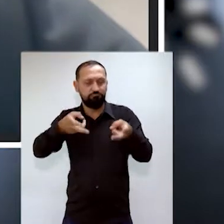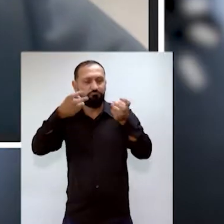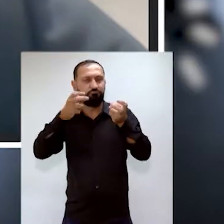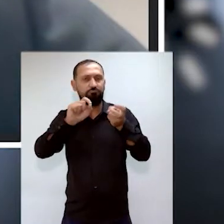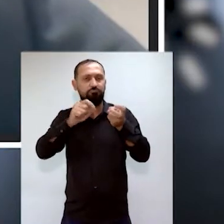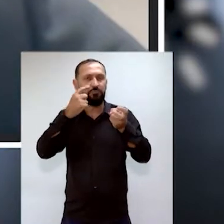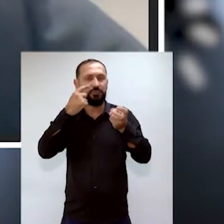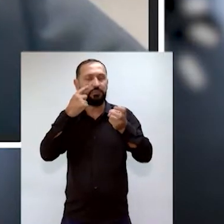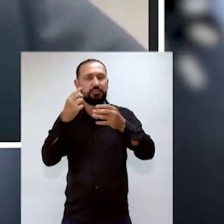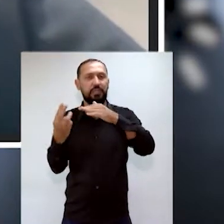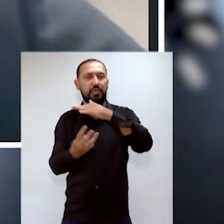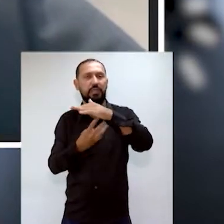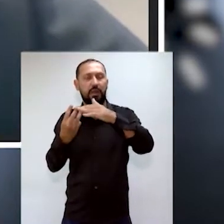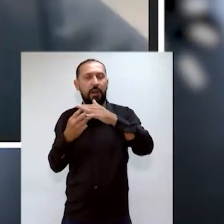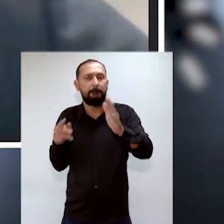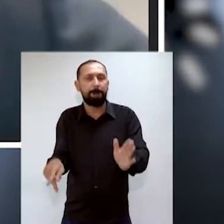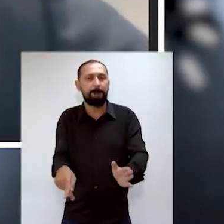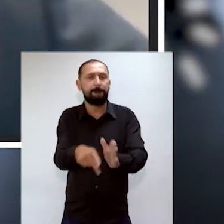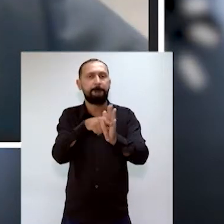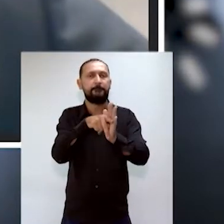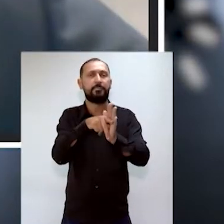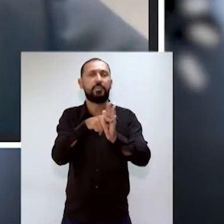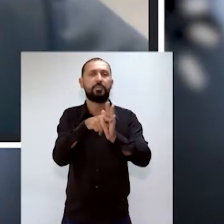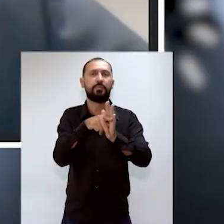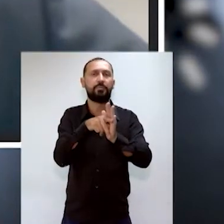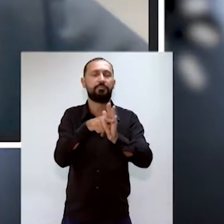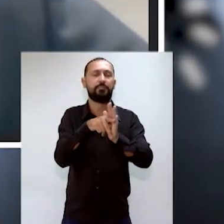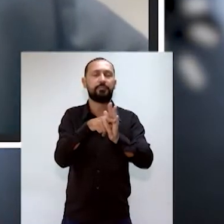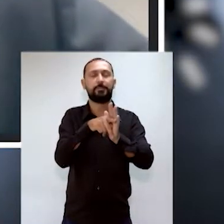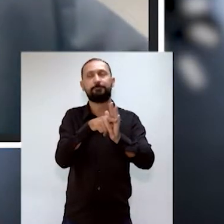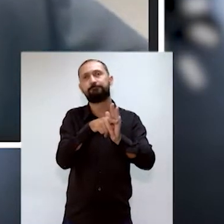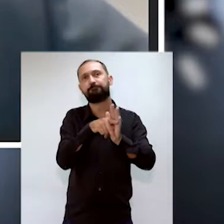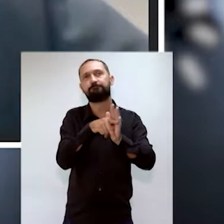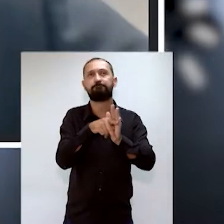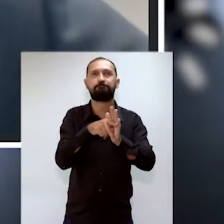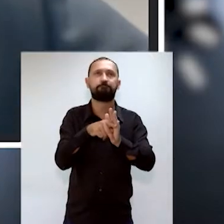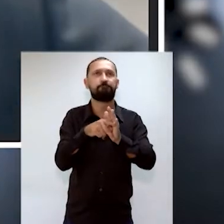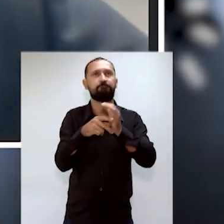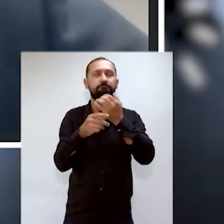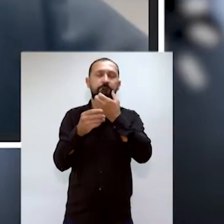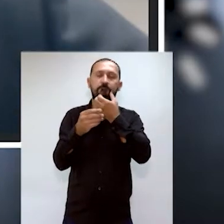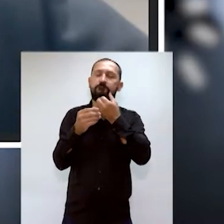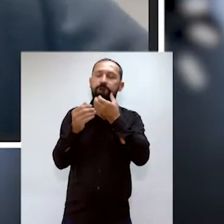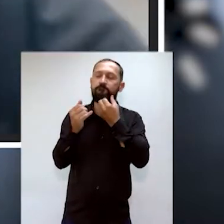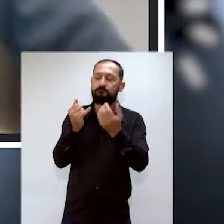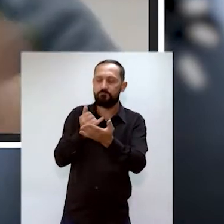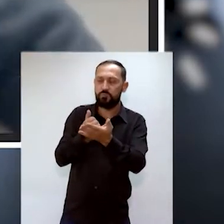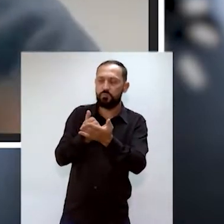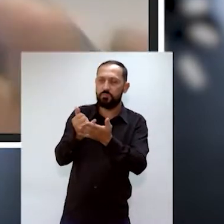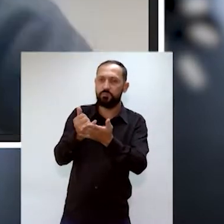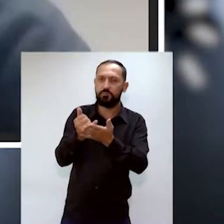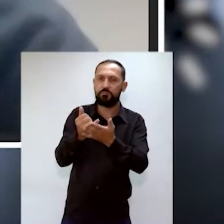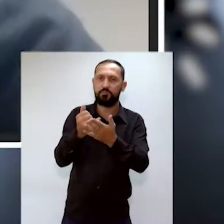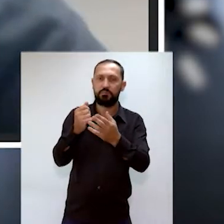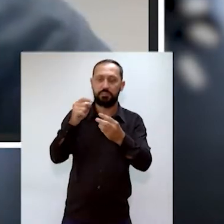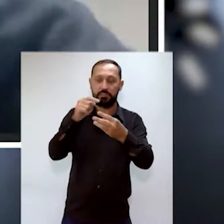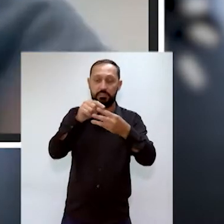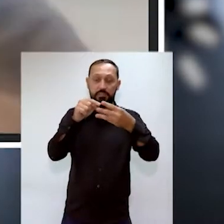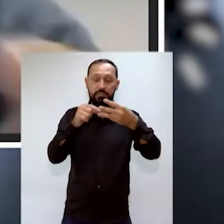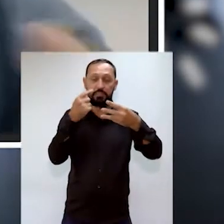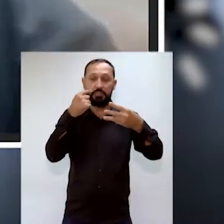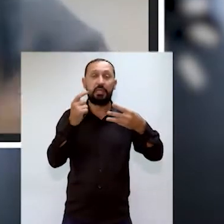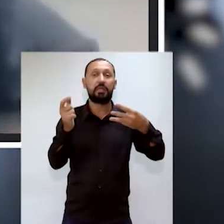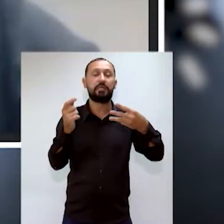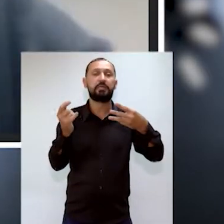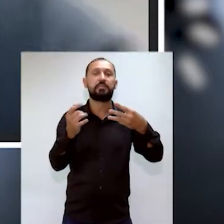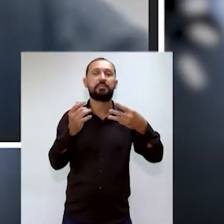relação ali de terceirização, por si só, inicialmente, 3